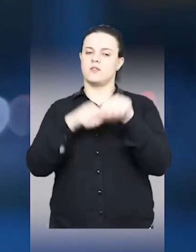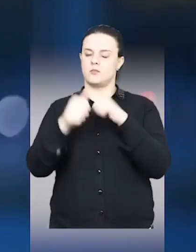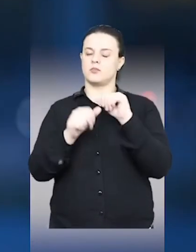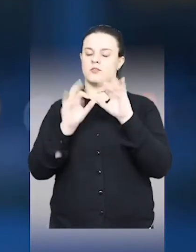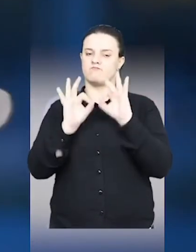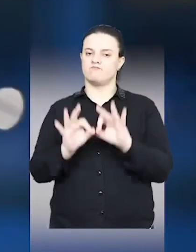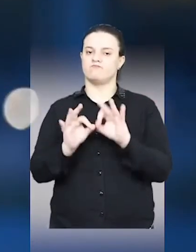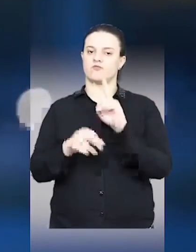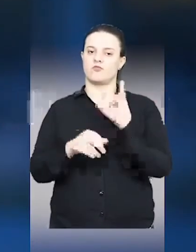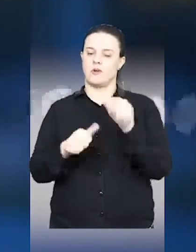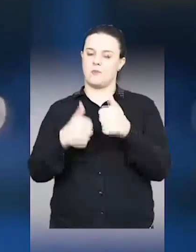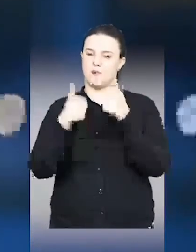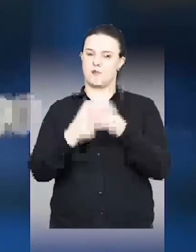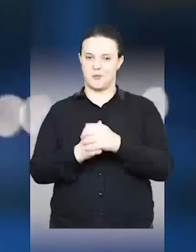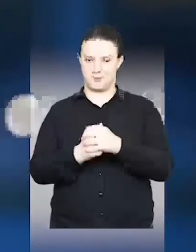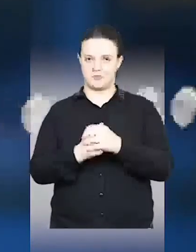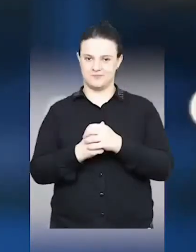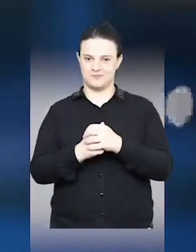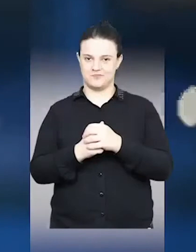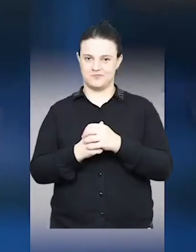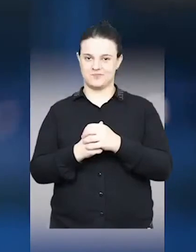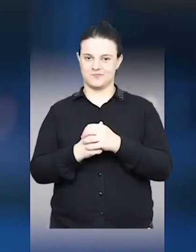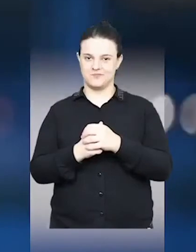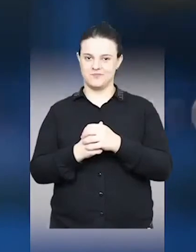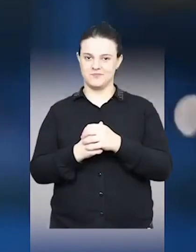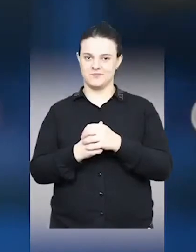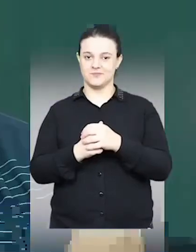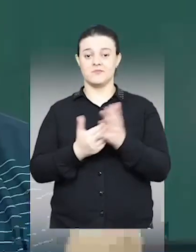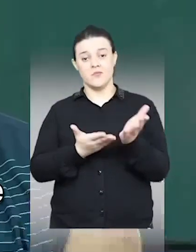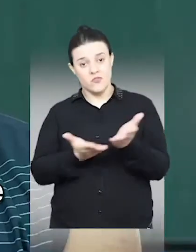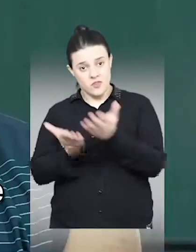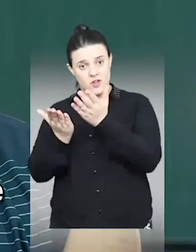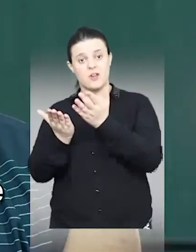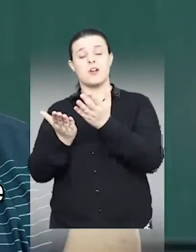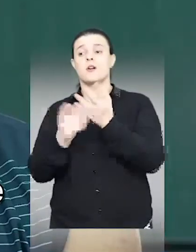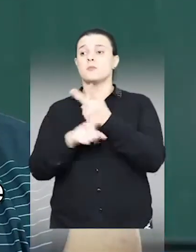a sua vida totalmente e para melhor. José Higino.